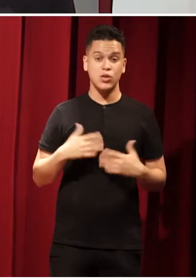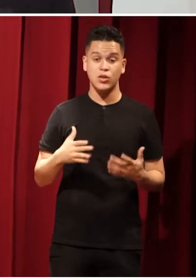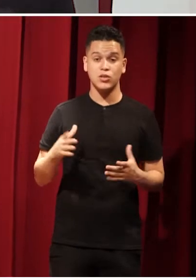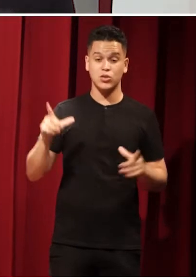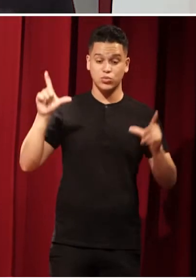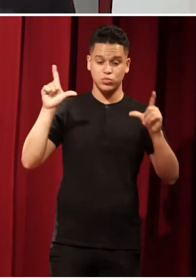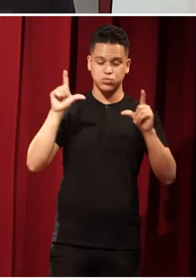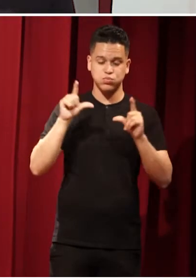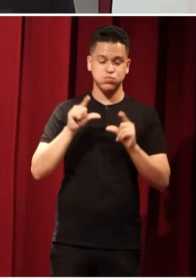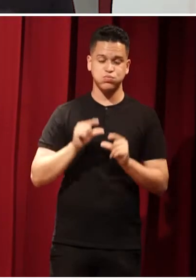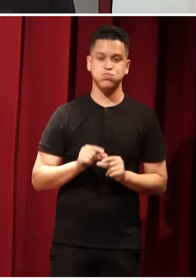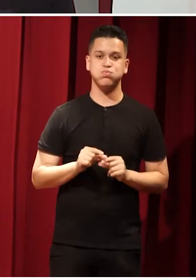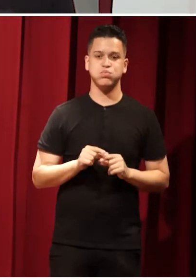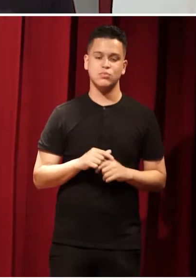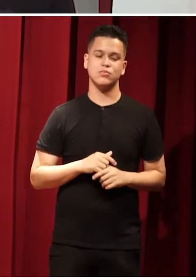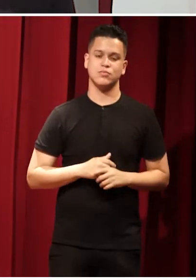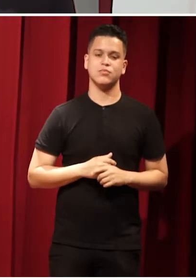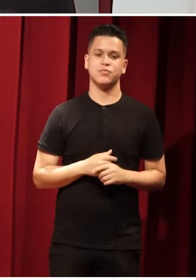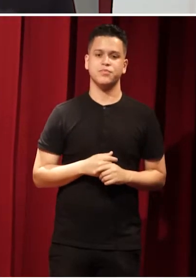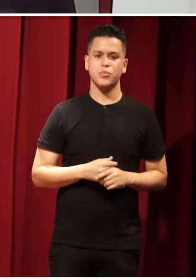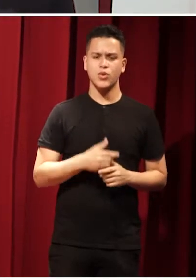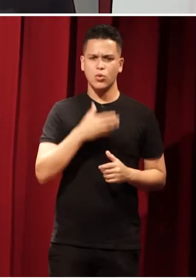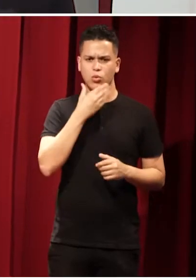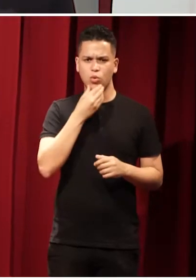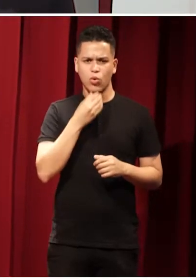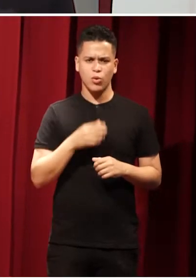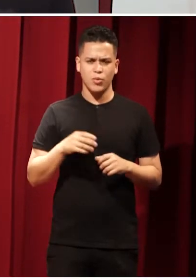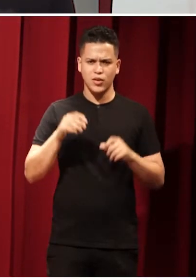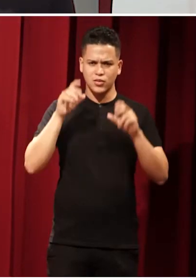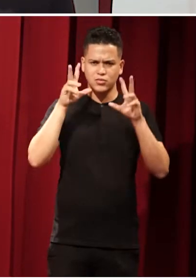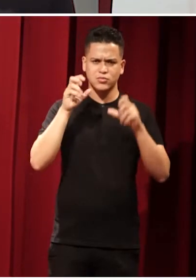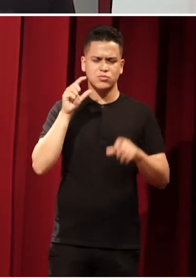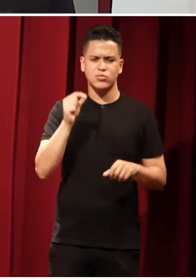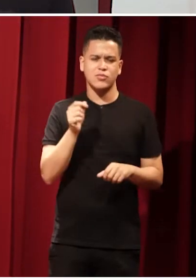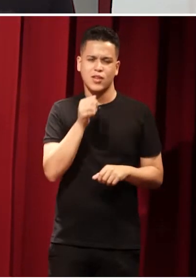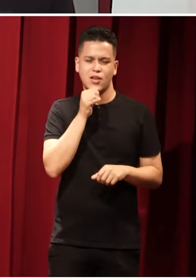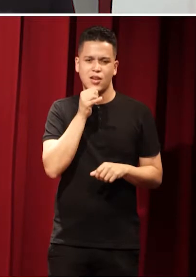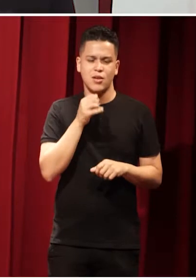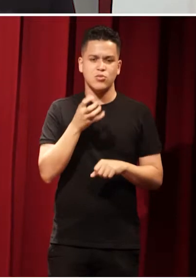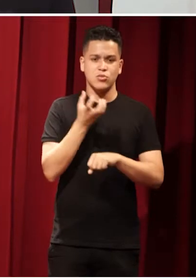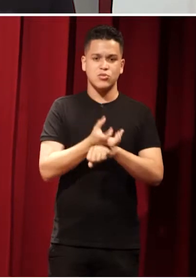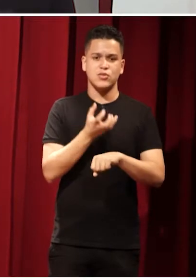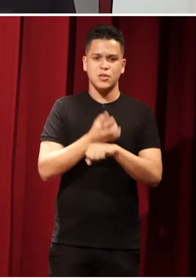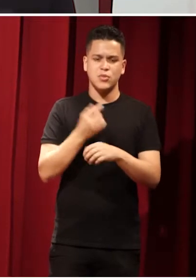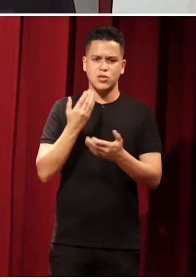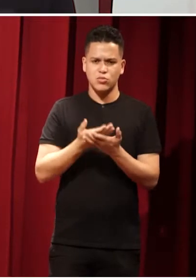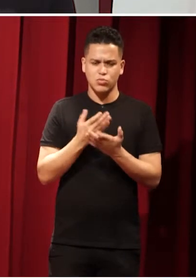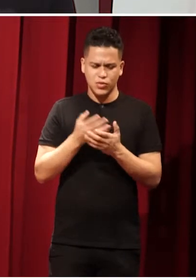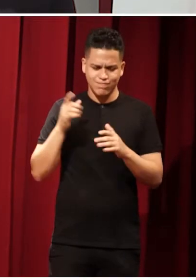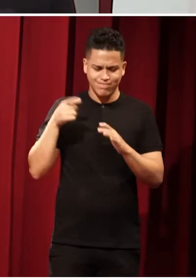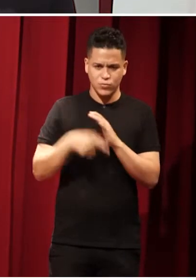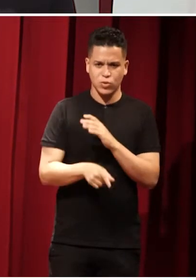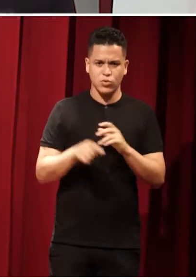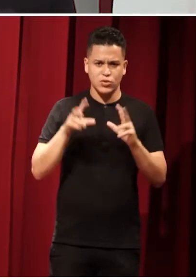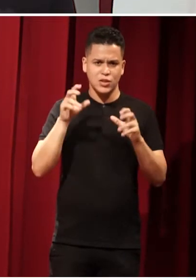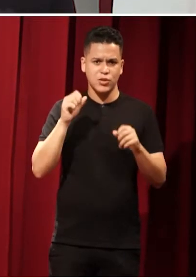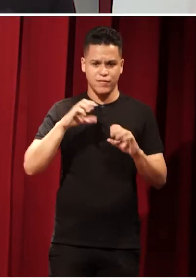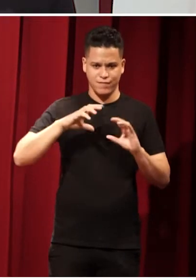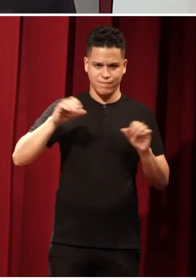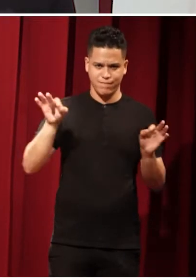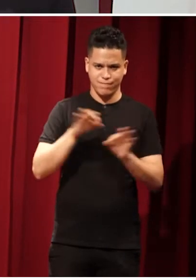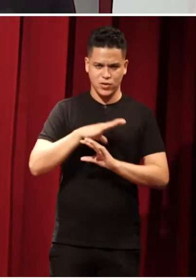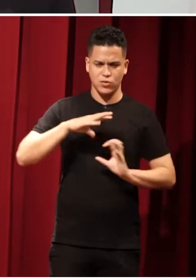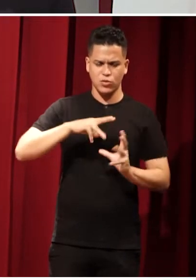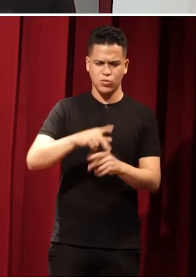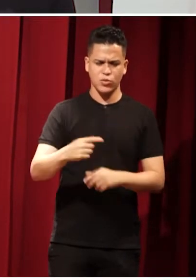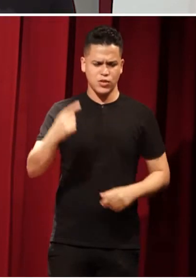negócio extraordinário. Um colapsólogo que chegasse em 2004 ao Brasil e assistisse